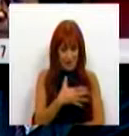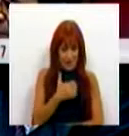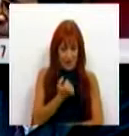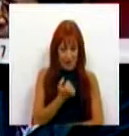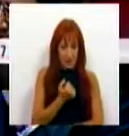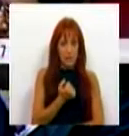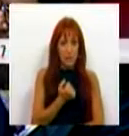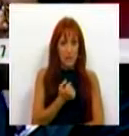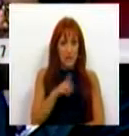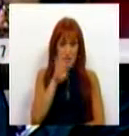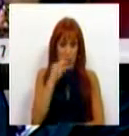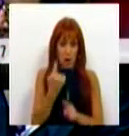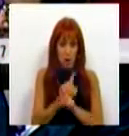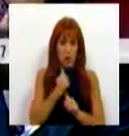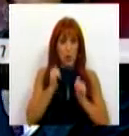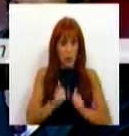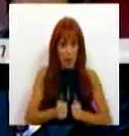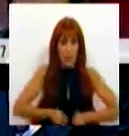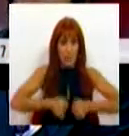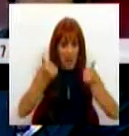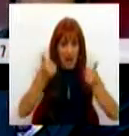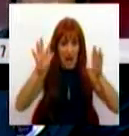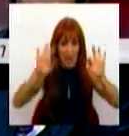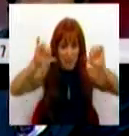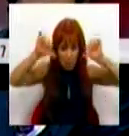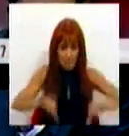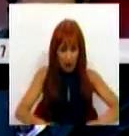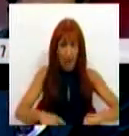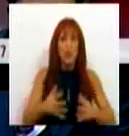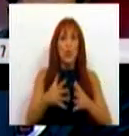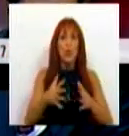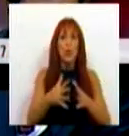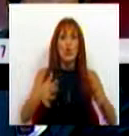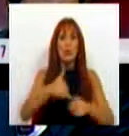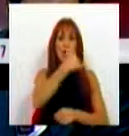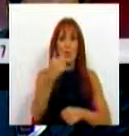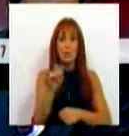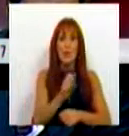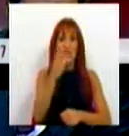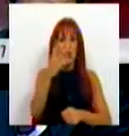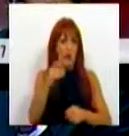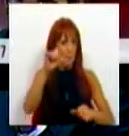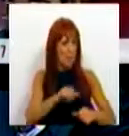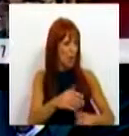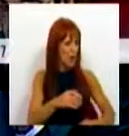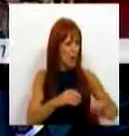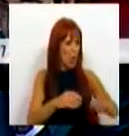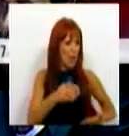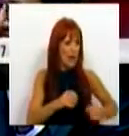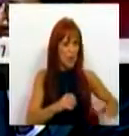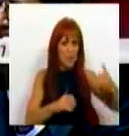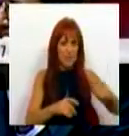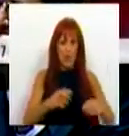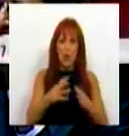2015, se as coisas começaram bem, acabaram mal, com o crescimento no segundo trimestre a ser pior do que no primeiro, com o crescimento no